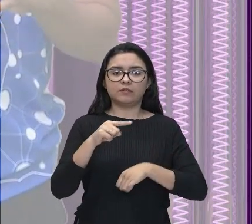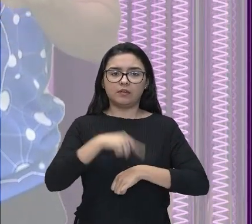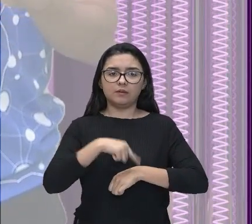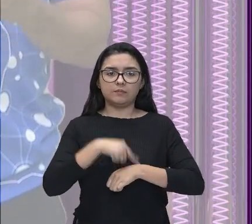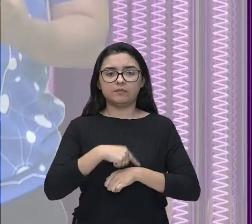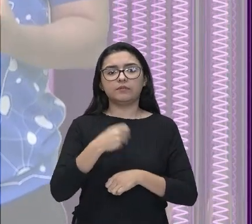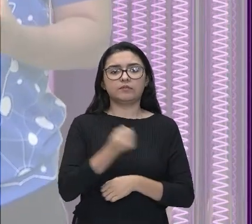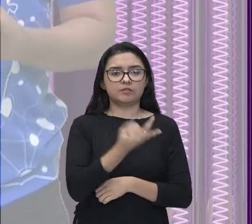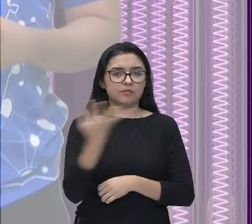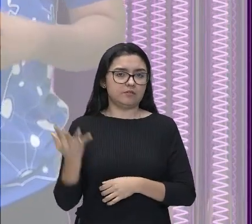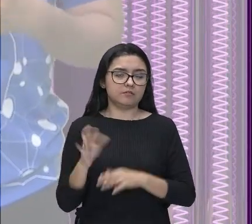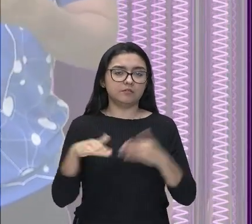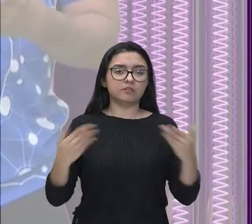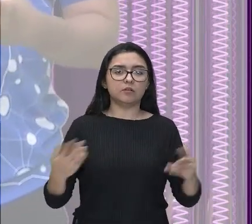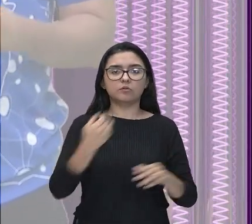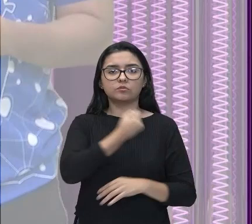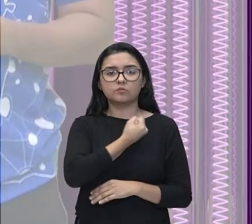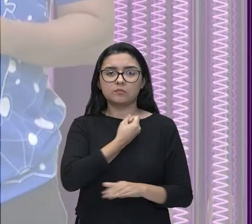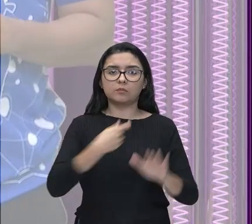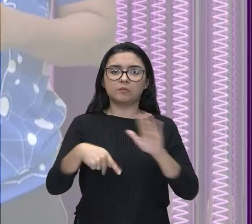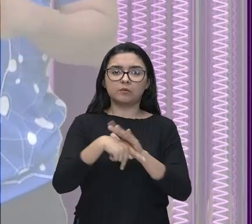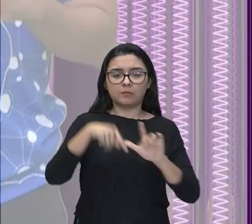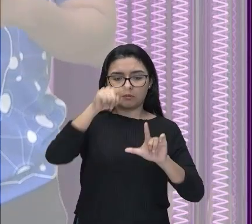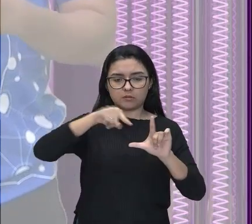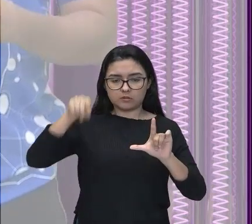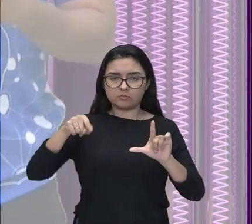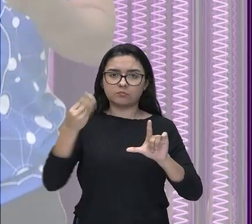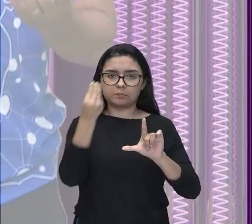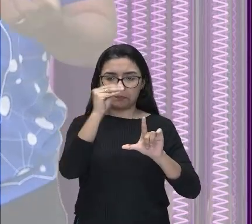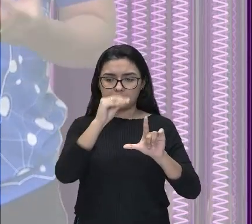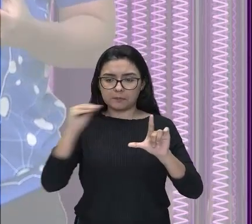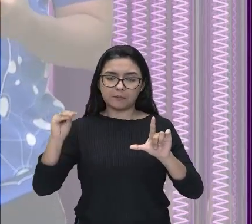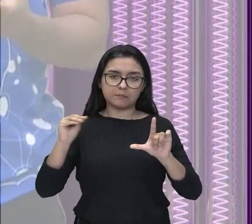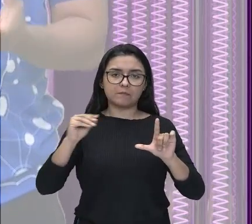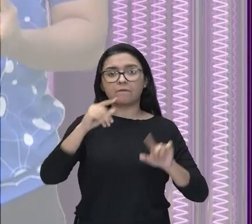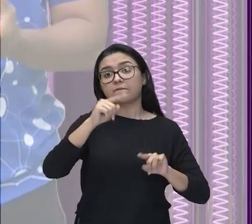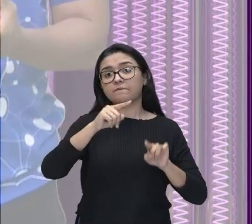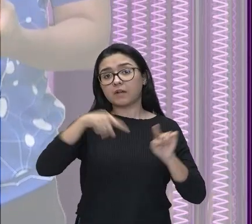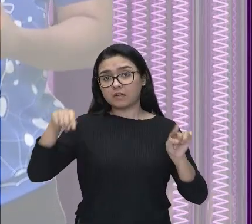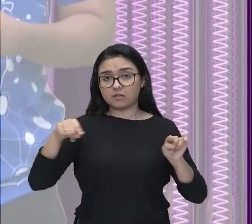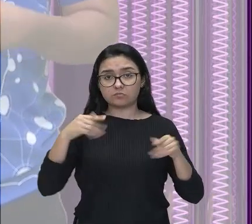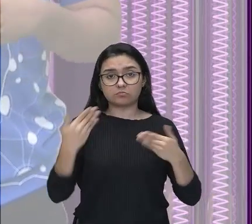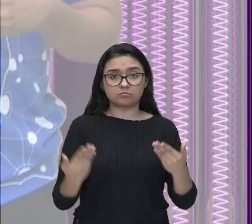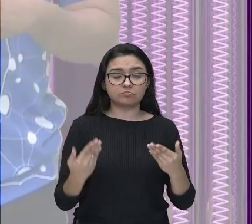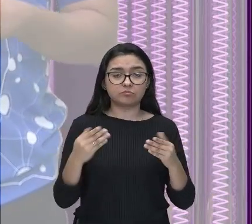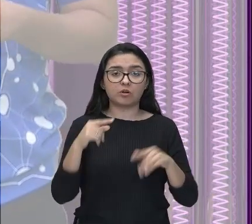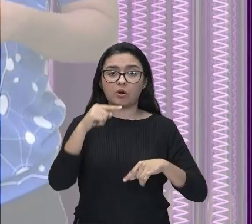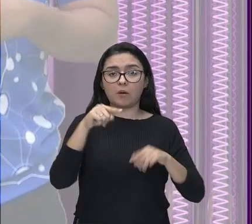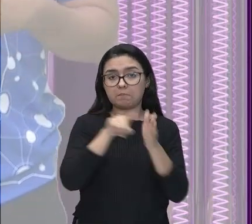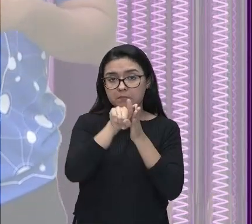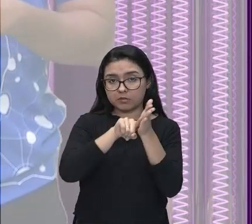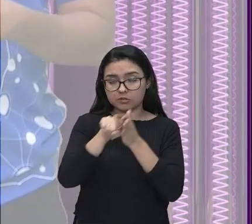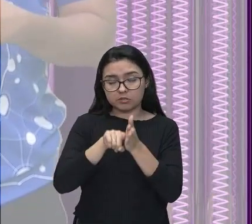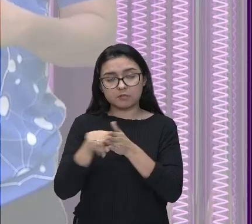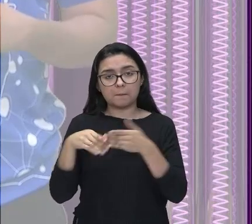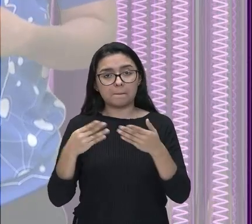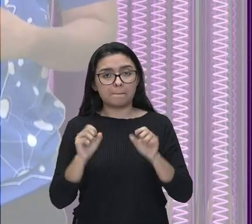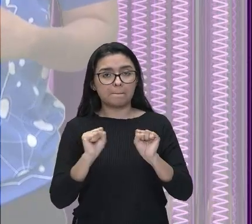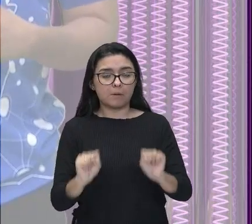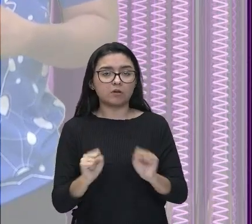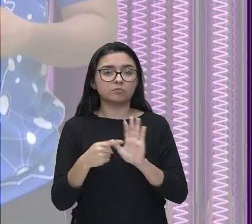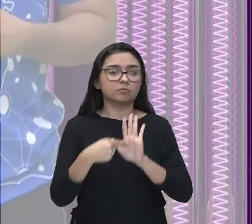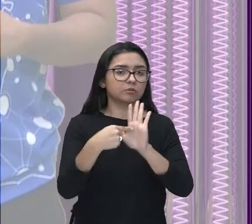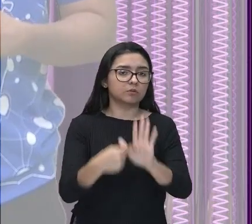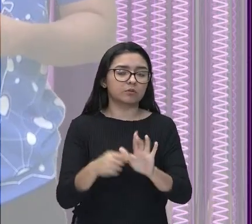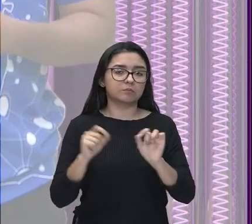Então, os números em si, do gráfico, vai variar de acordo com a pesquisa, mas eles vão poder ser expressos